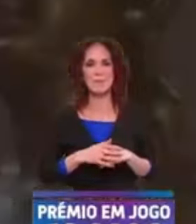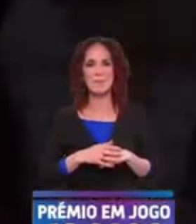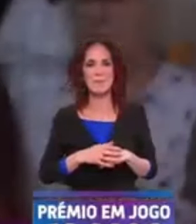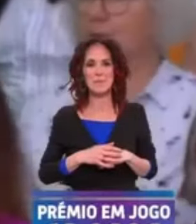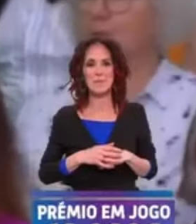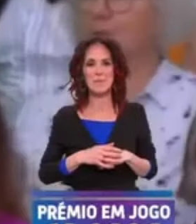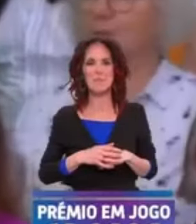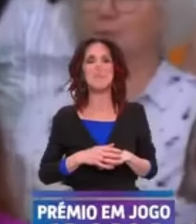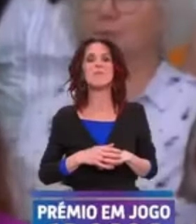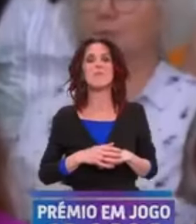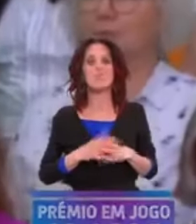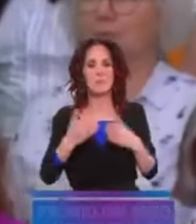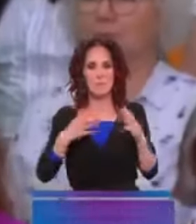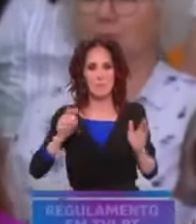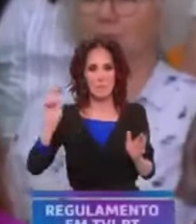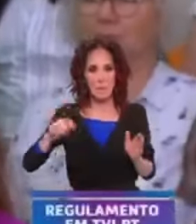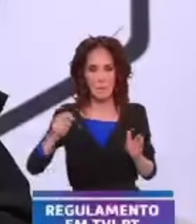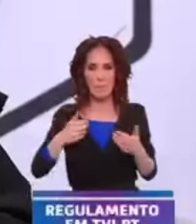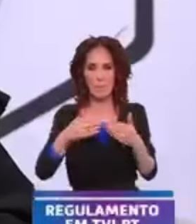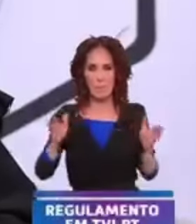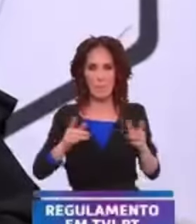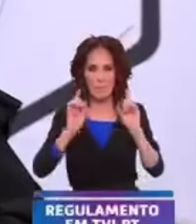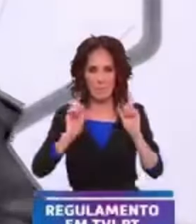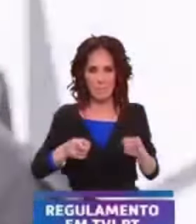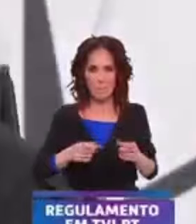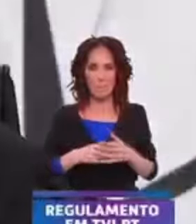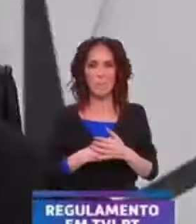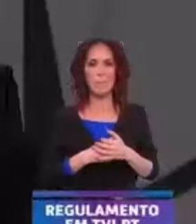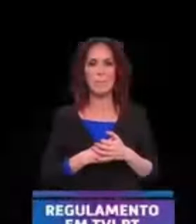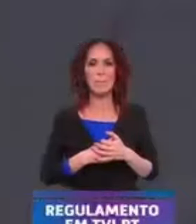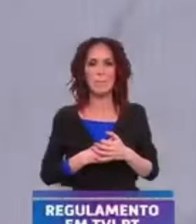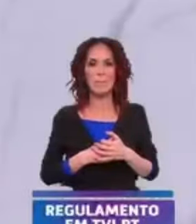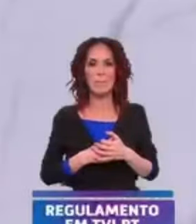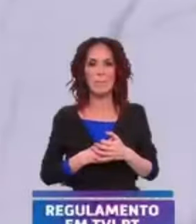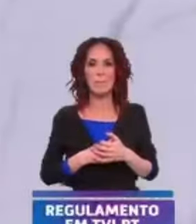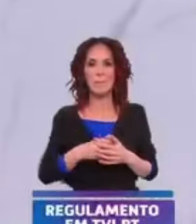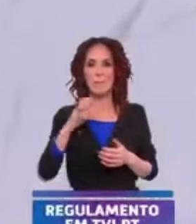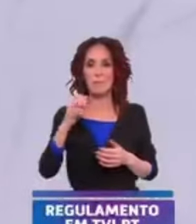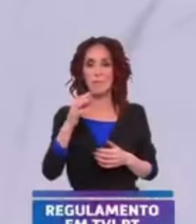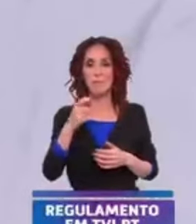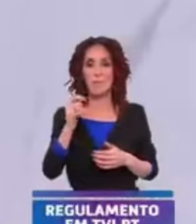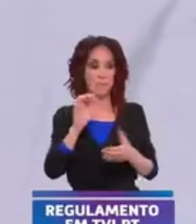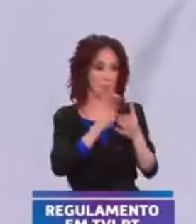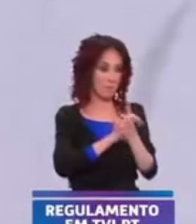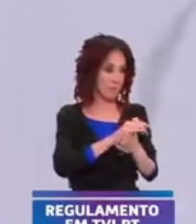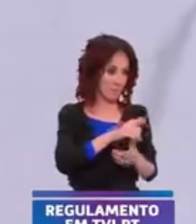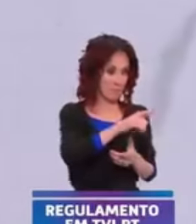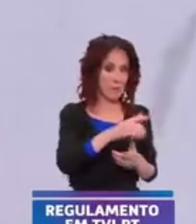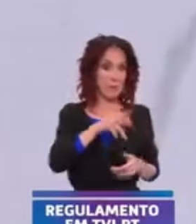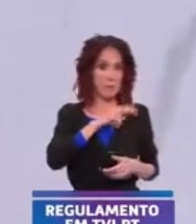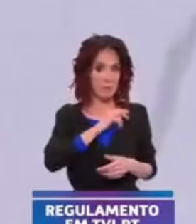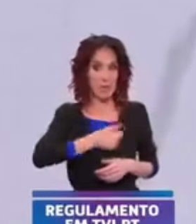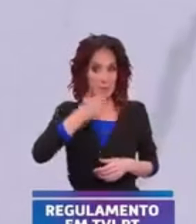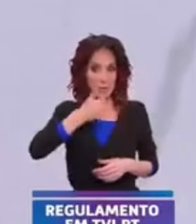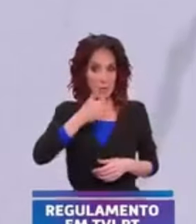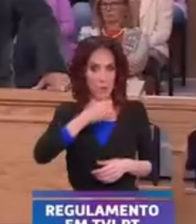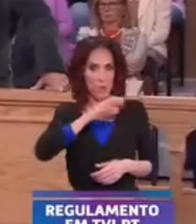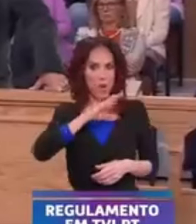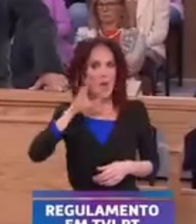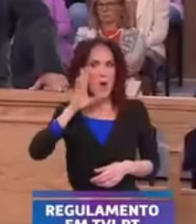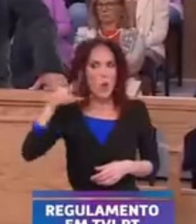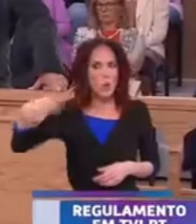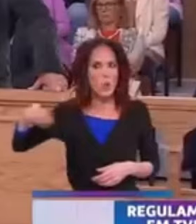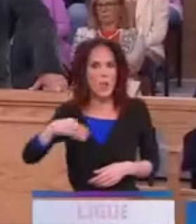Universitário formador da Ordem dos Advogados e membro do Conselho de gestão do sge Centro de Estudos Judiciários é